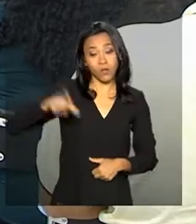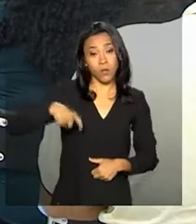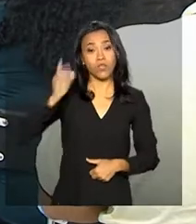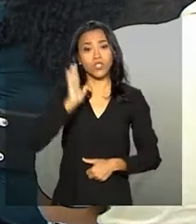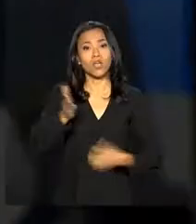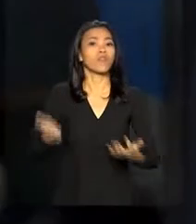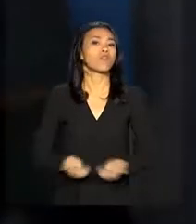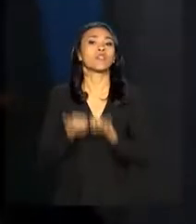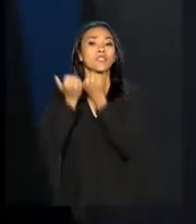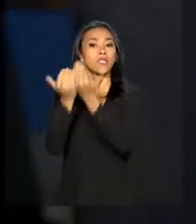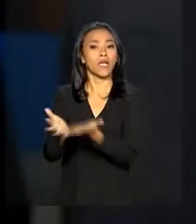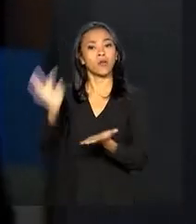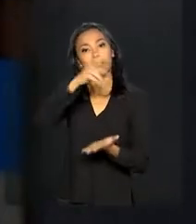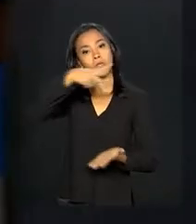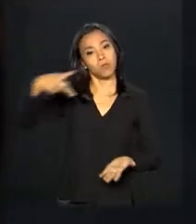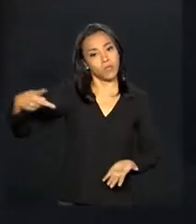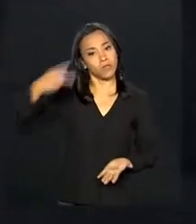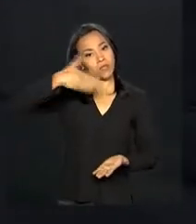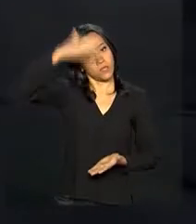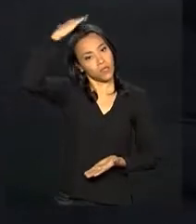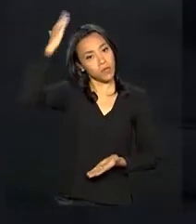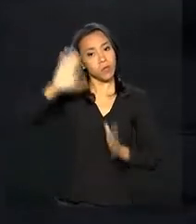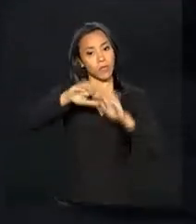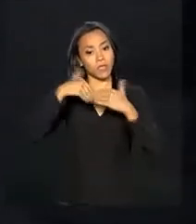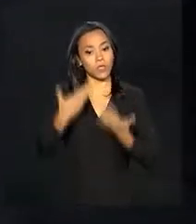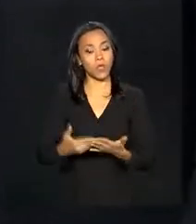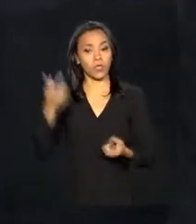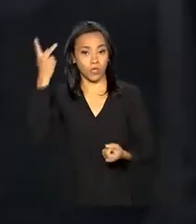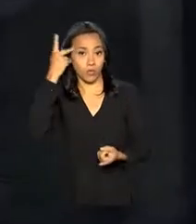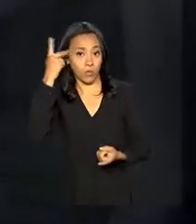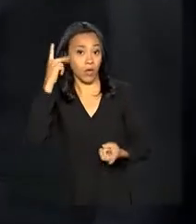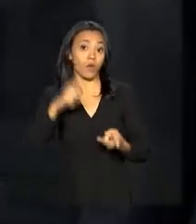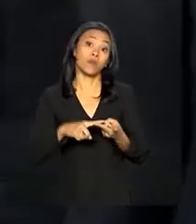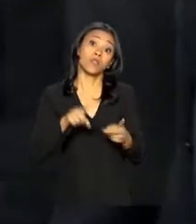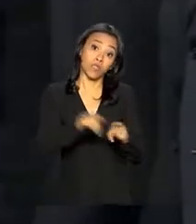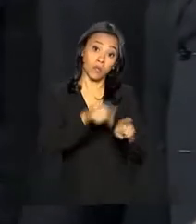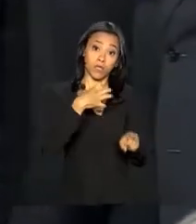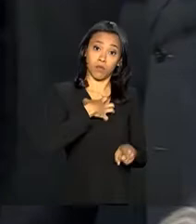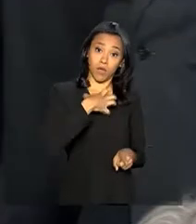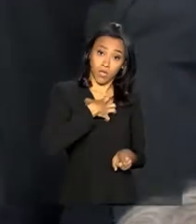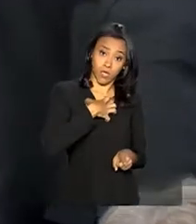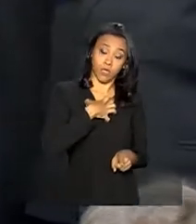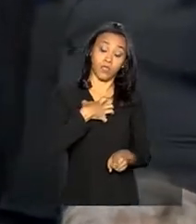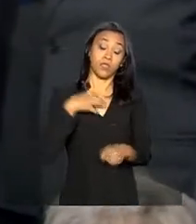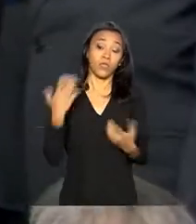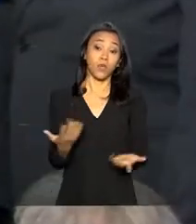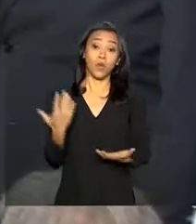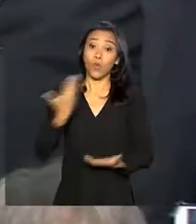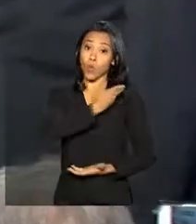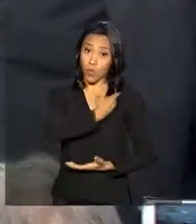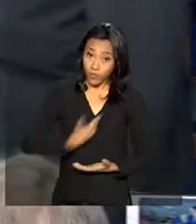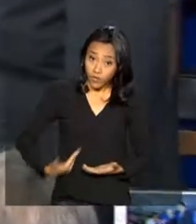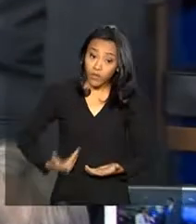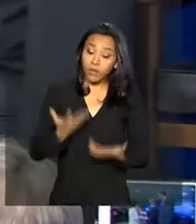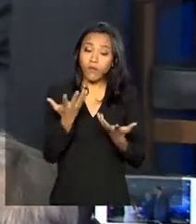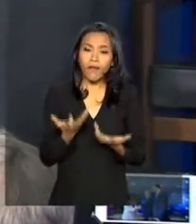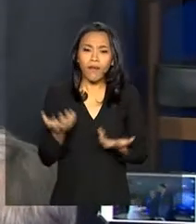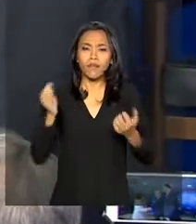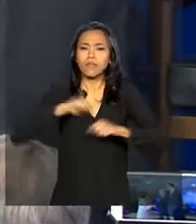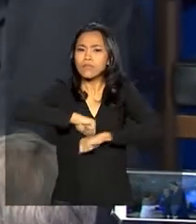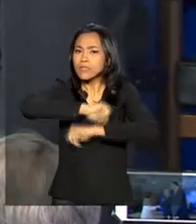pelo presidente michel temer para escolas de são paulo e da bahia com isso o governo pretende dar maior transparência